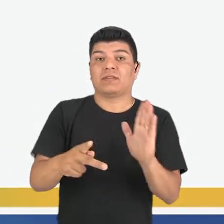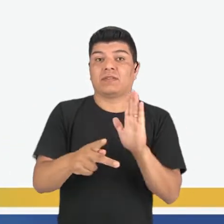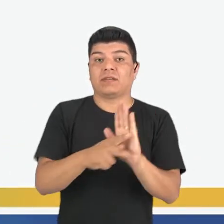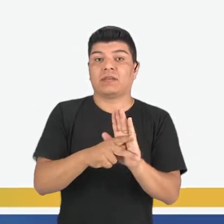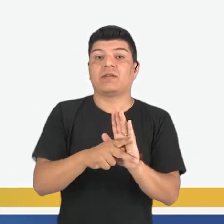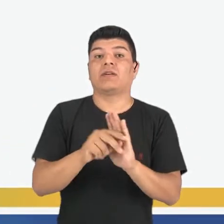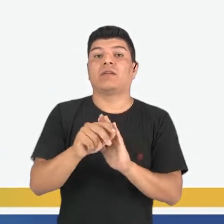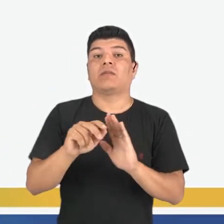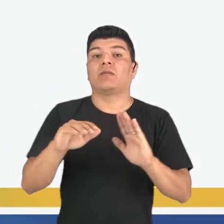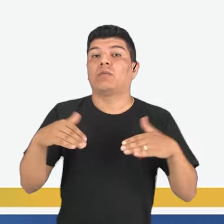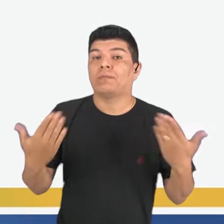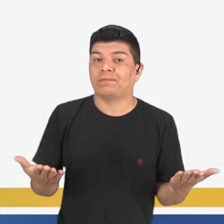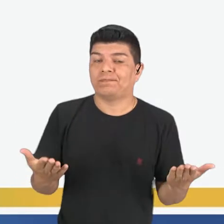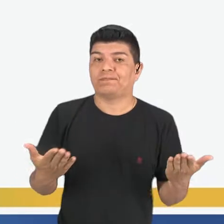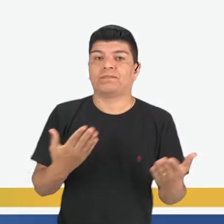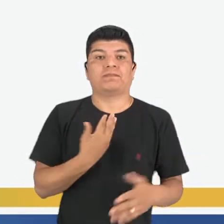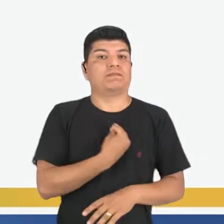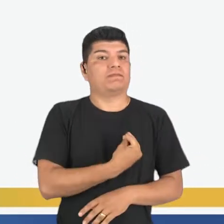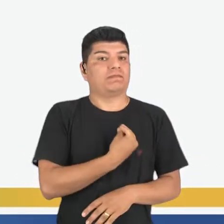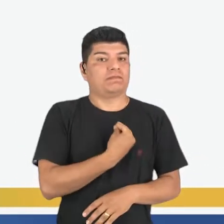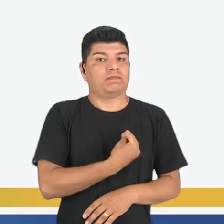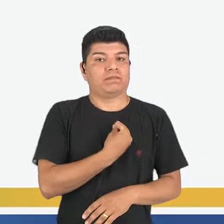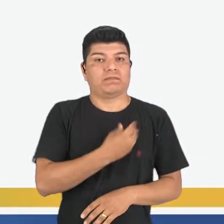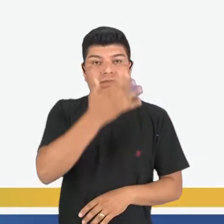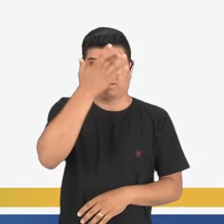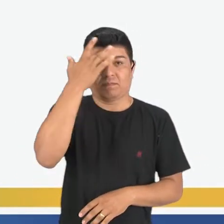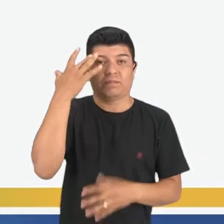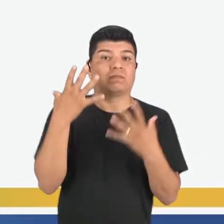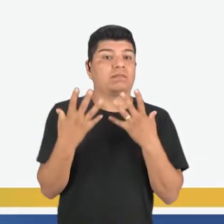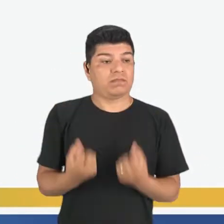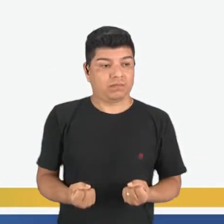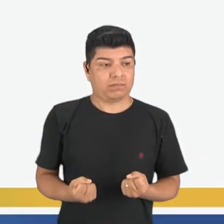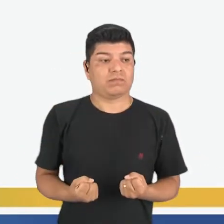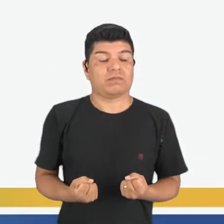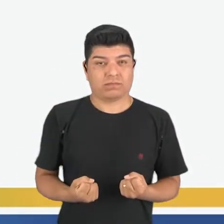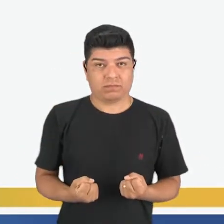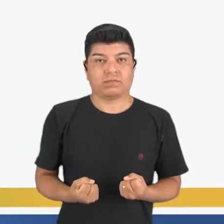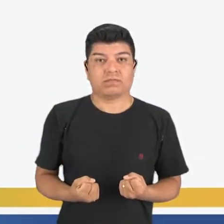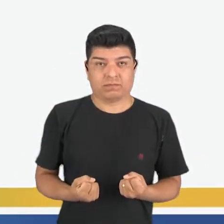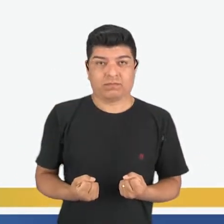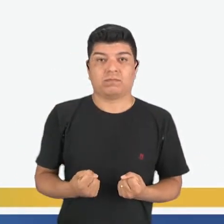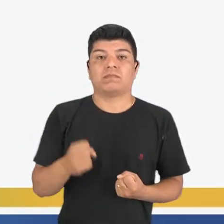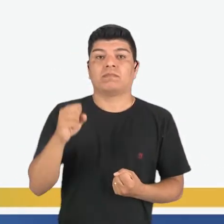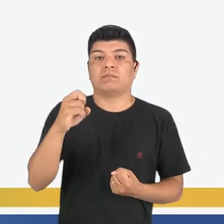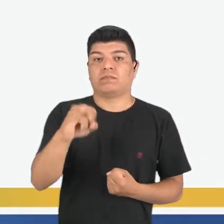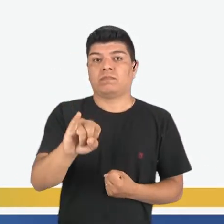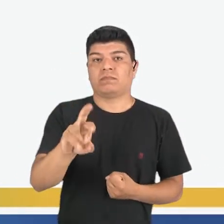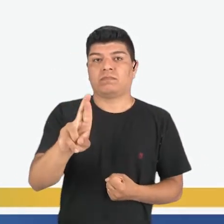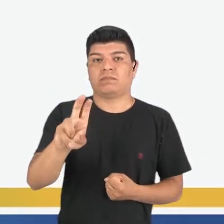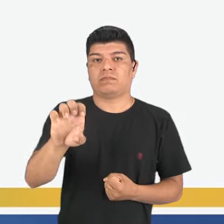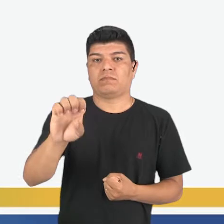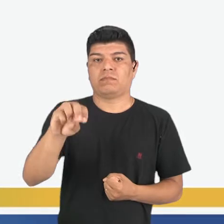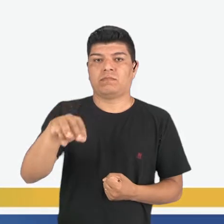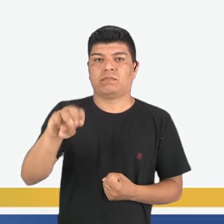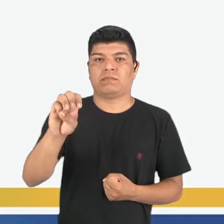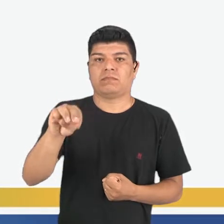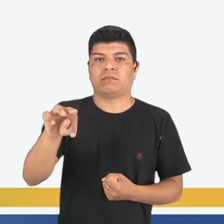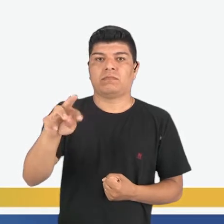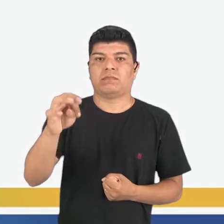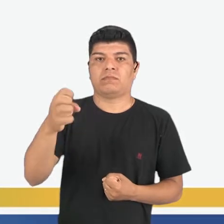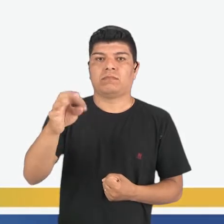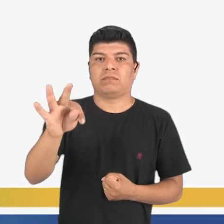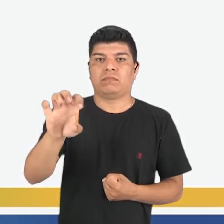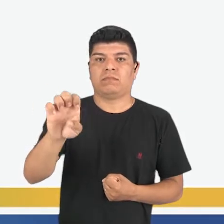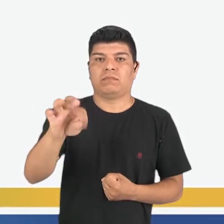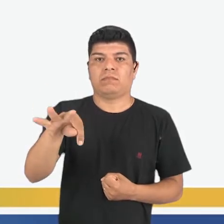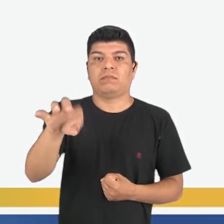são presença de destinatário, interlocutor e remetente. O locutor tem que ter